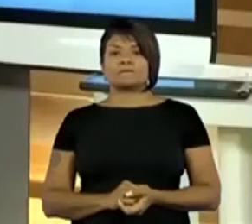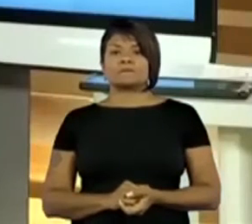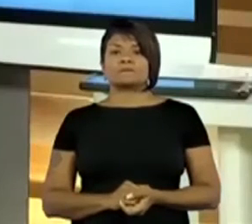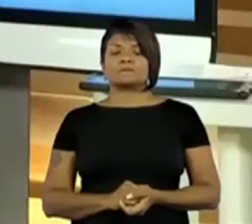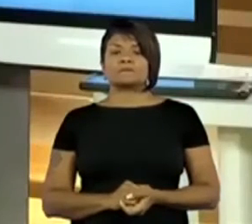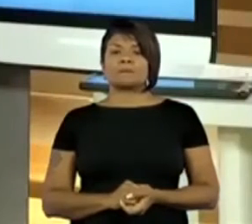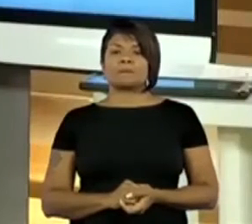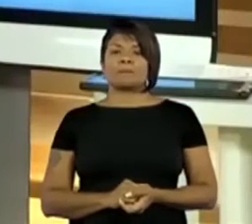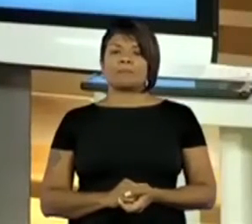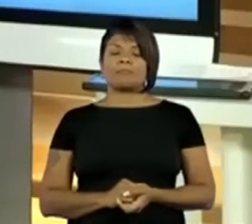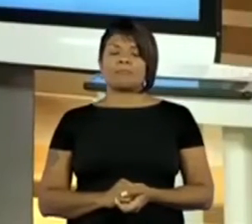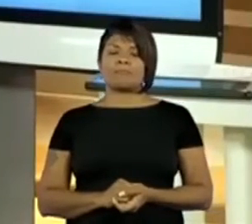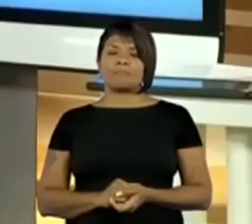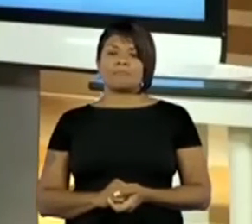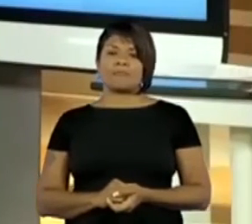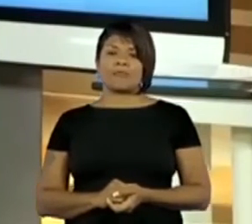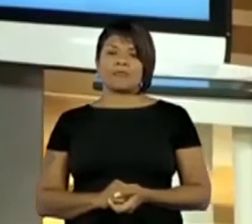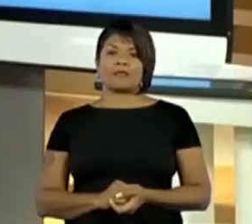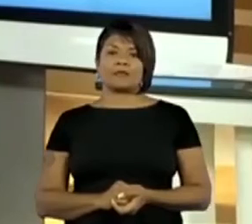Olha só.